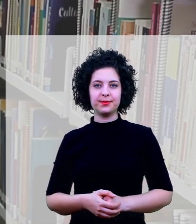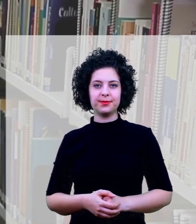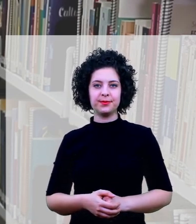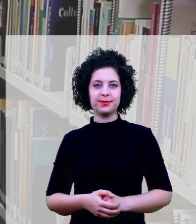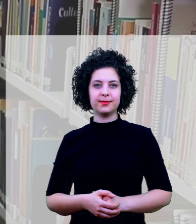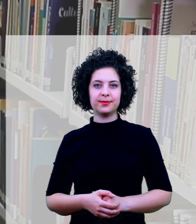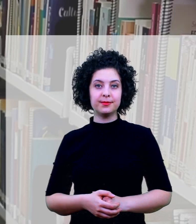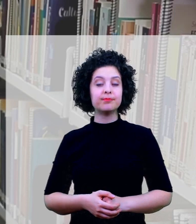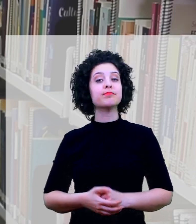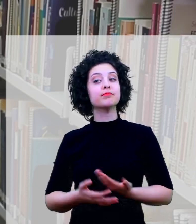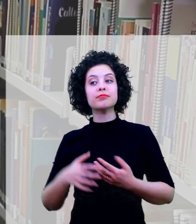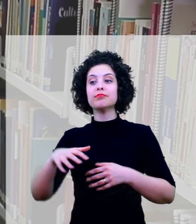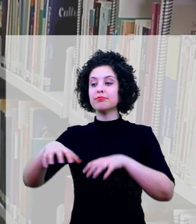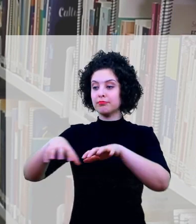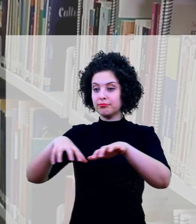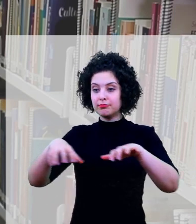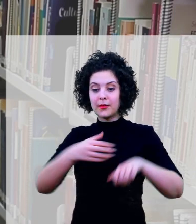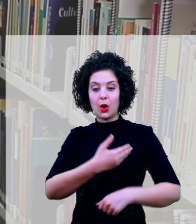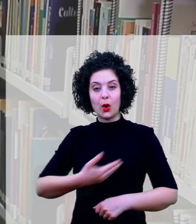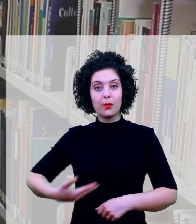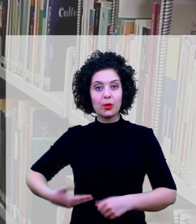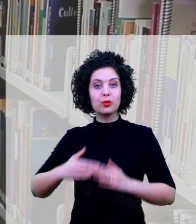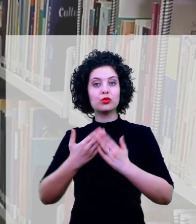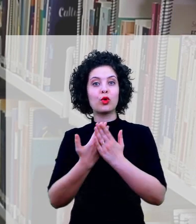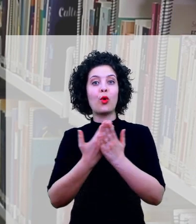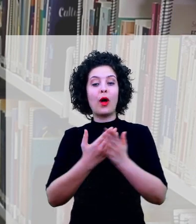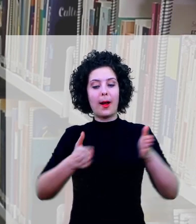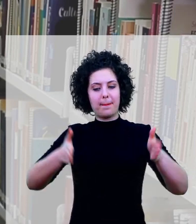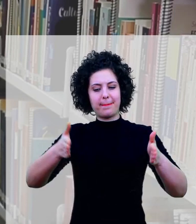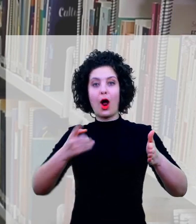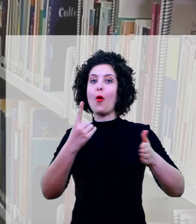As redes públicas têm um ano para cumprir o que determina a lei.